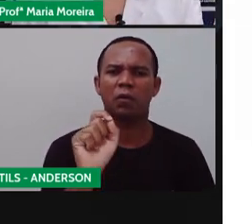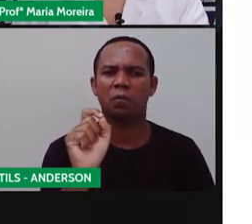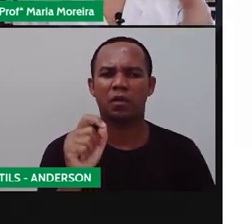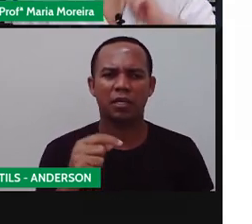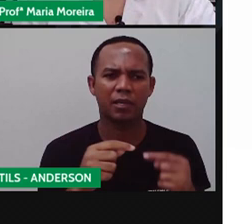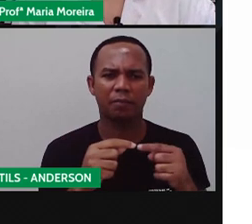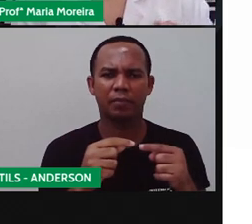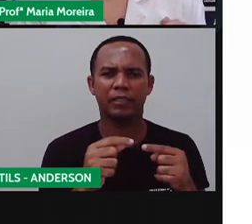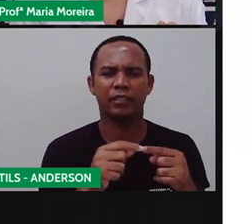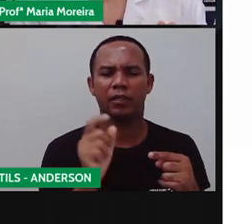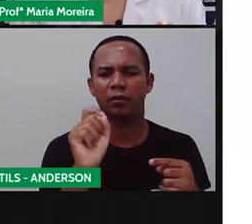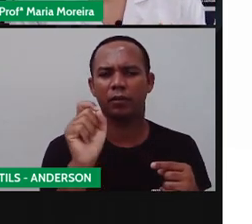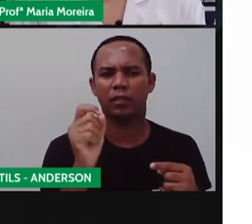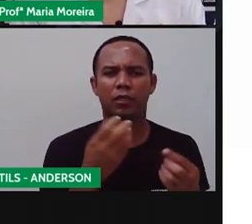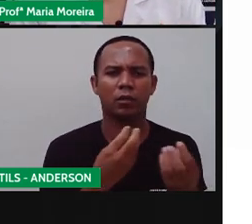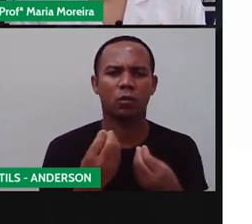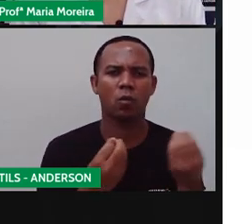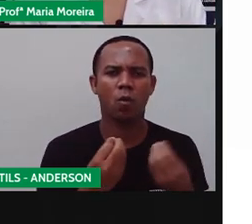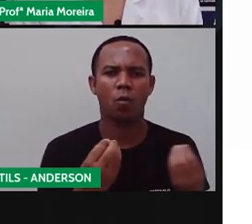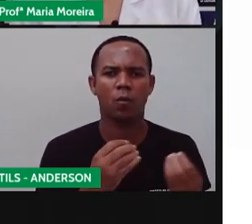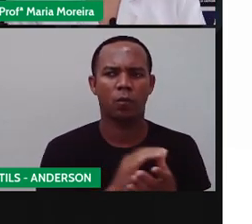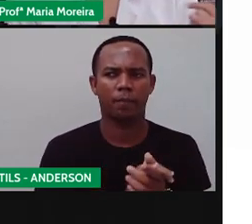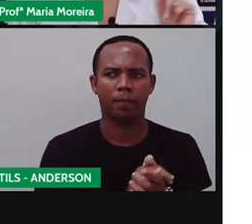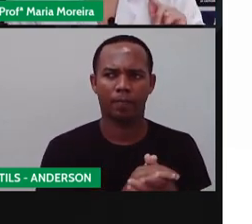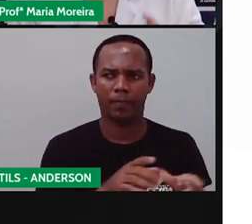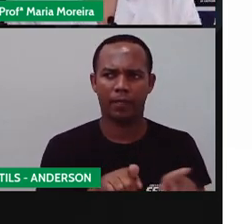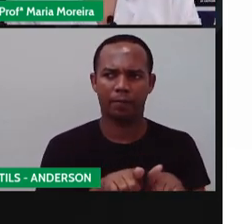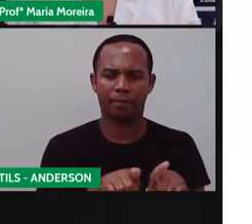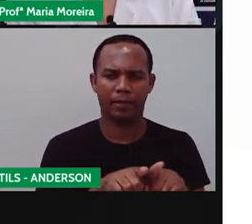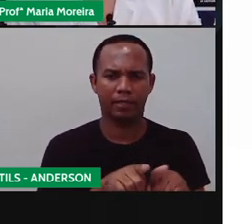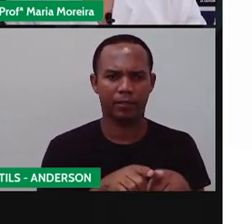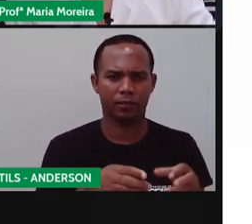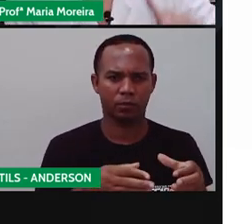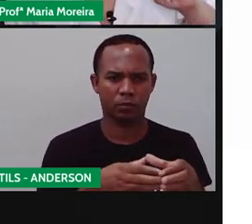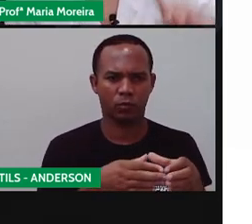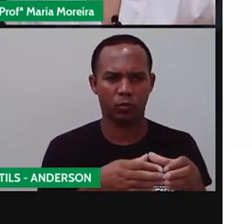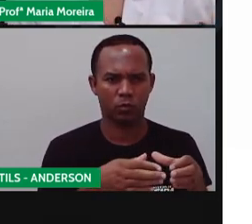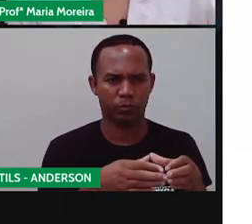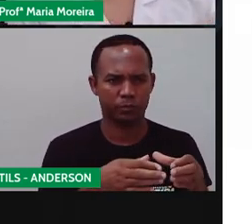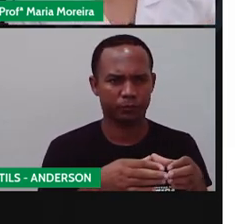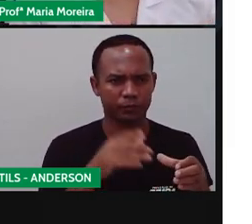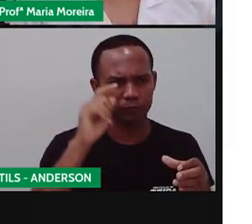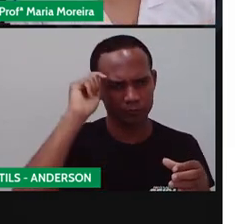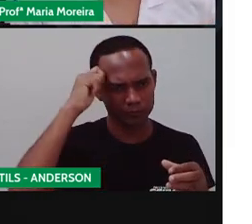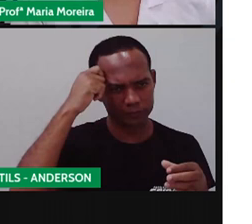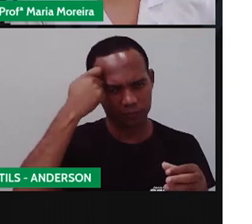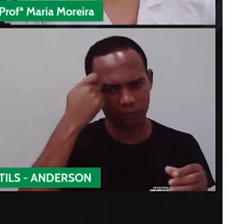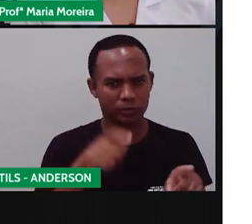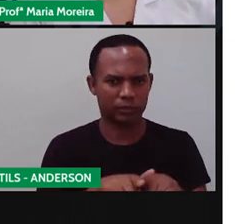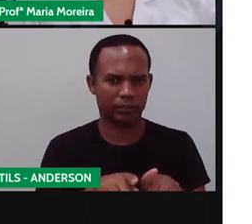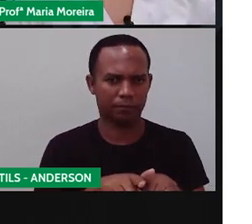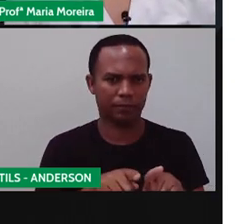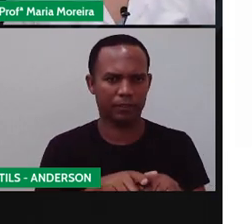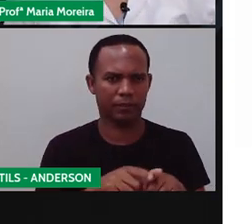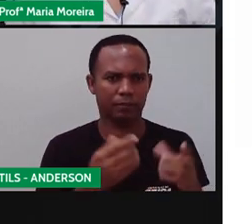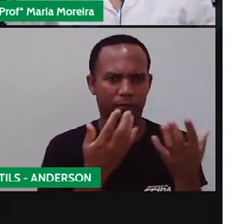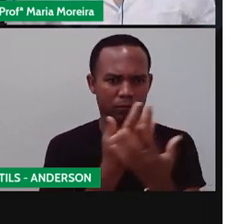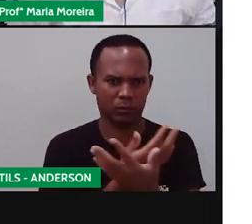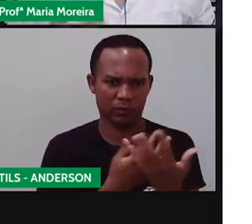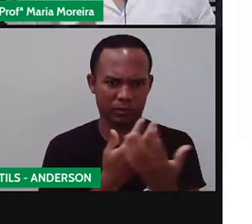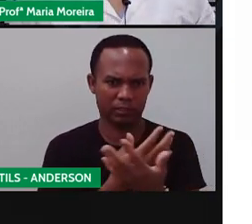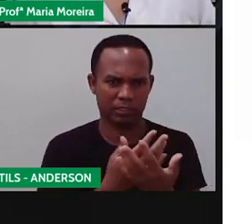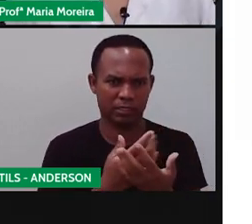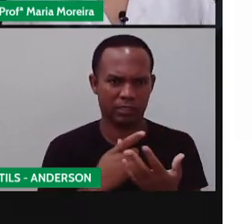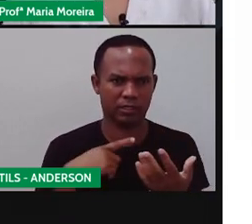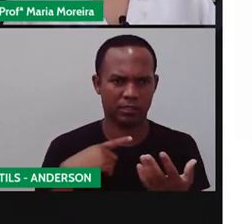isso, será que é realmente tirando a música erudita? Ou será que os negros, né, já estão influenciando também a música erudita? Bom,